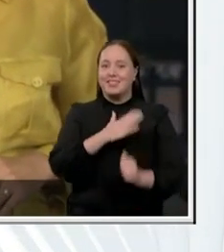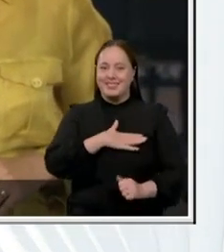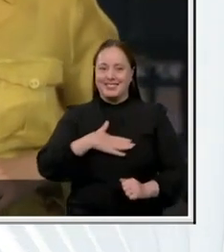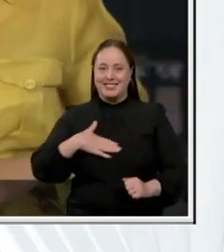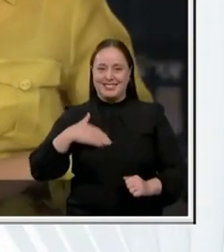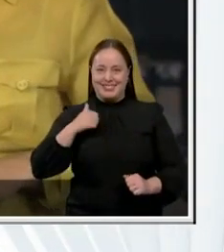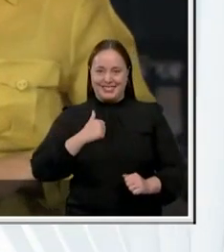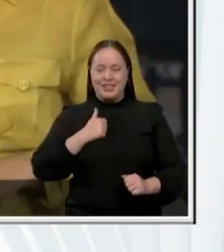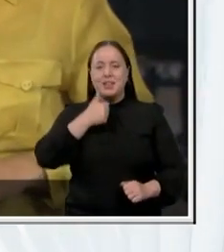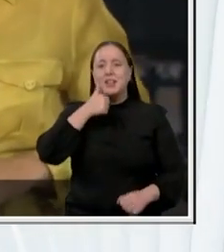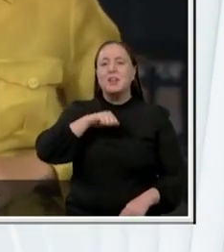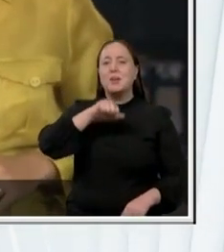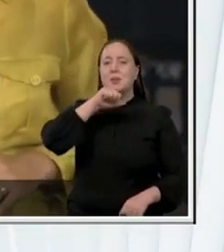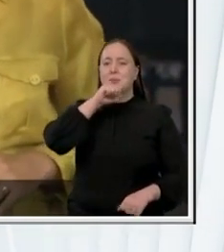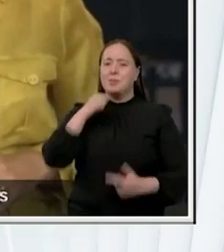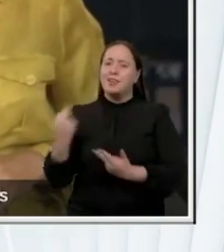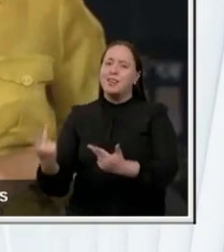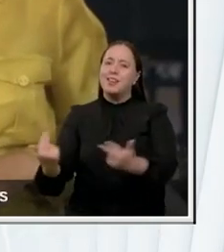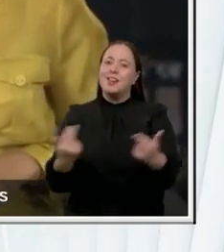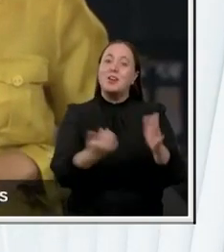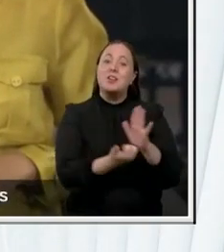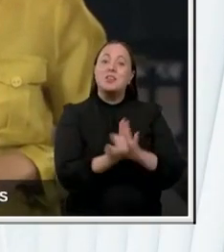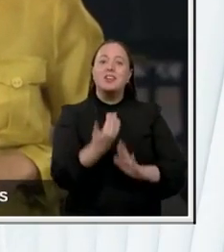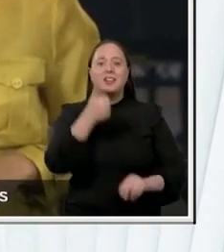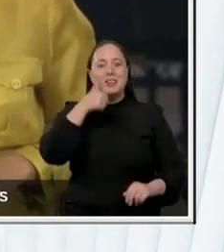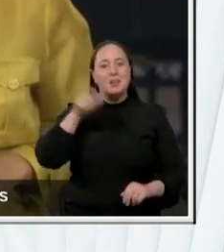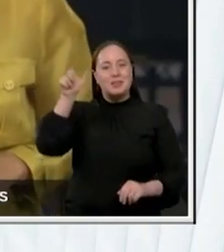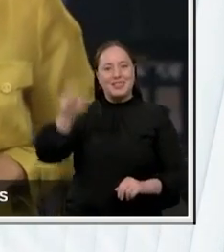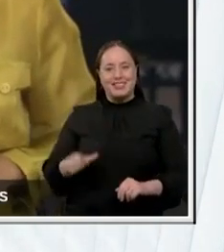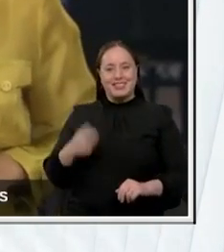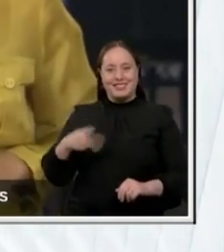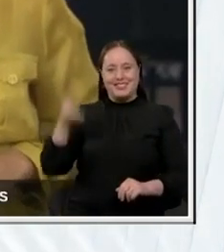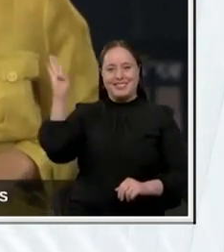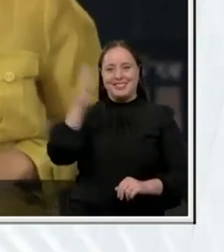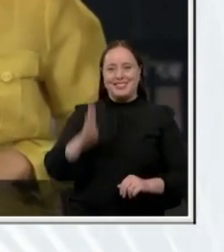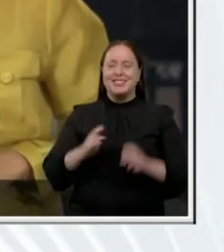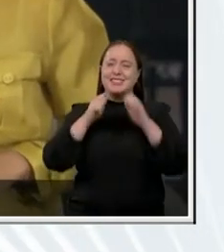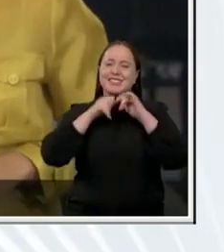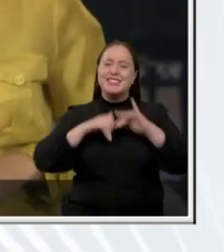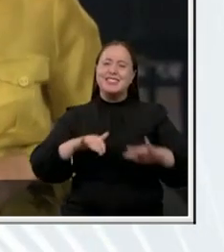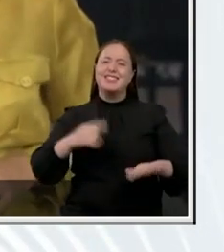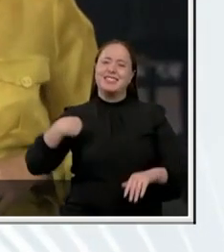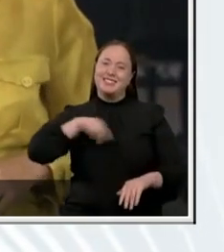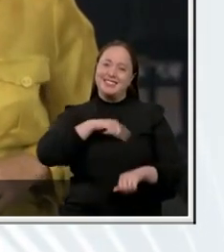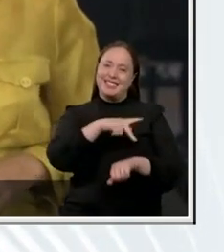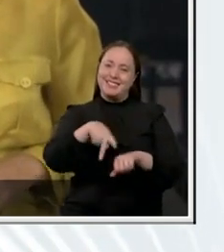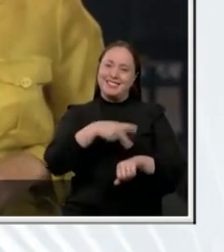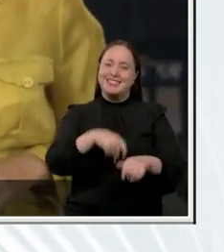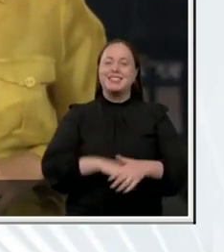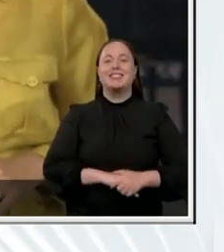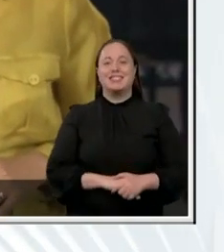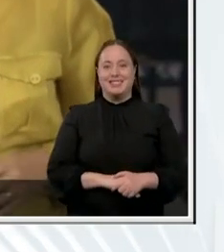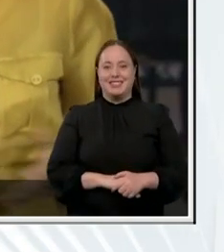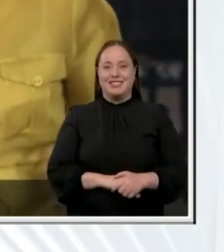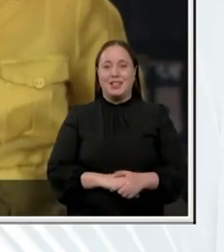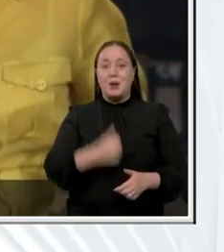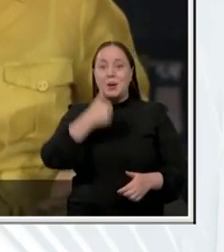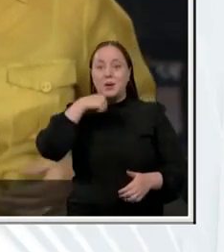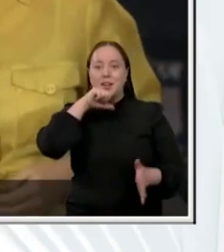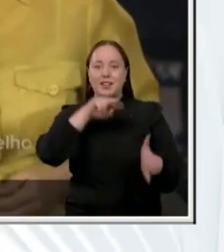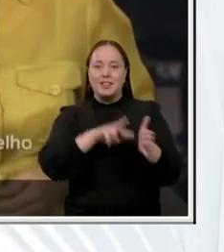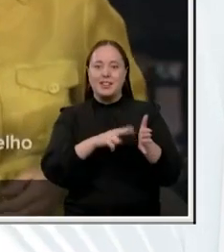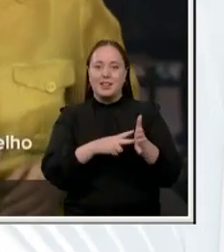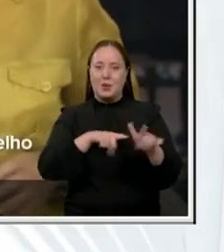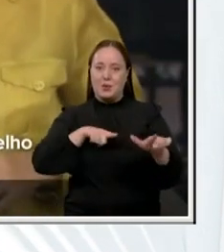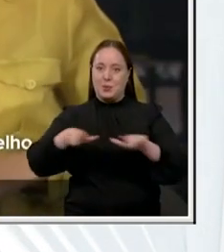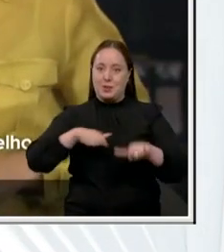foi resultado desses desses dois crimes que você citou caniato Ele defende que apenas os chefes dos Três Poderes são os